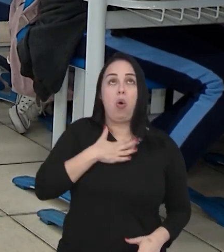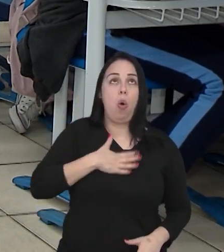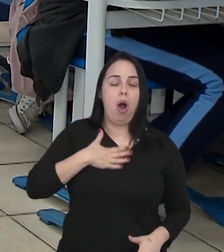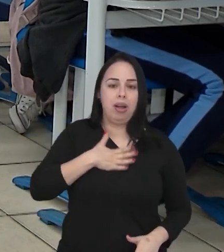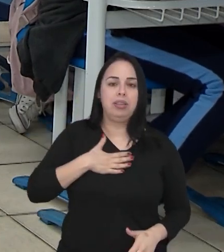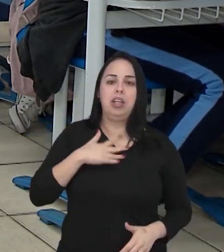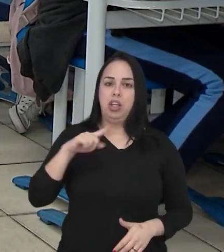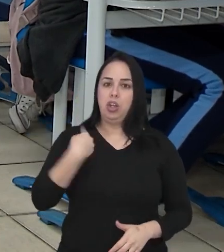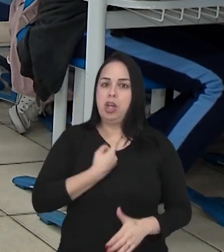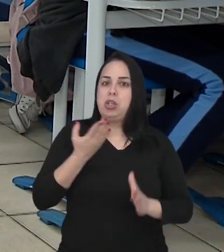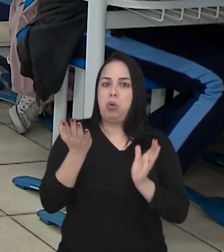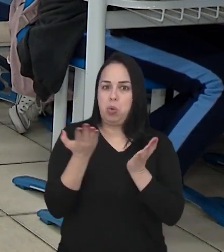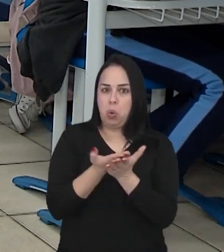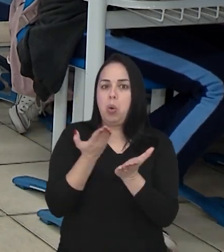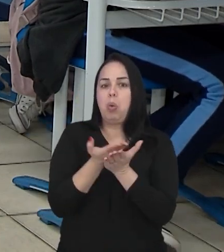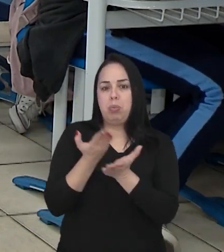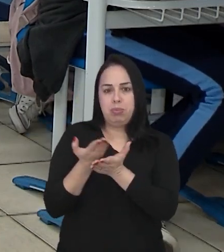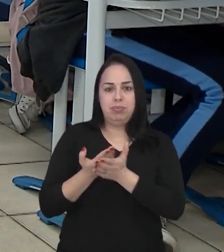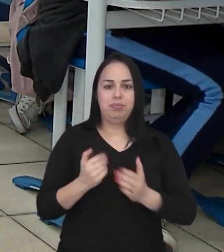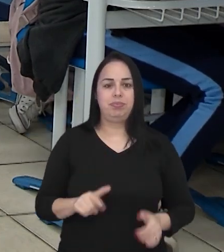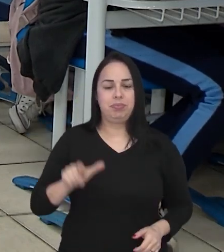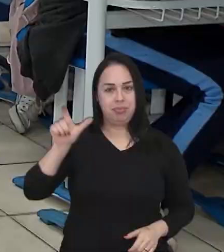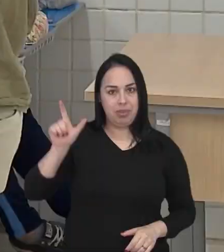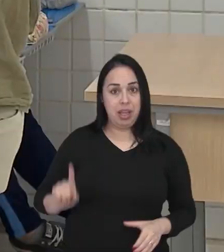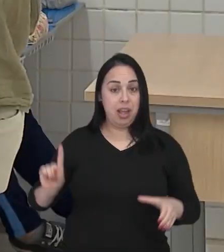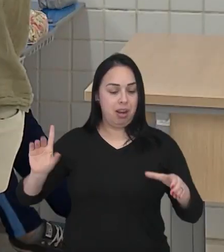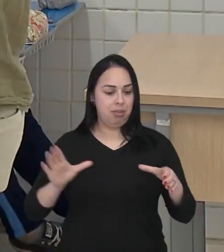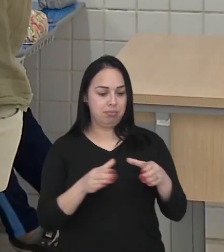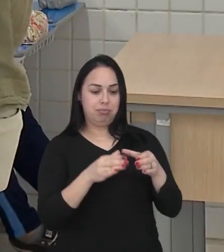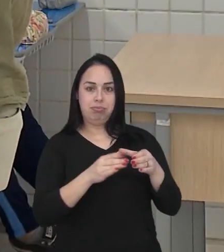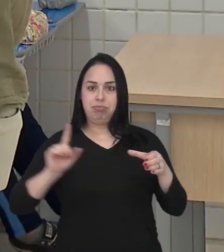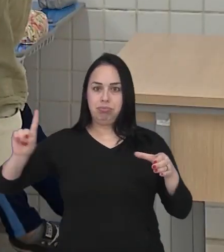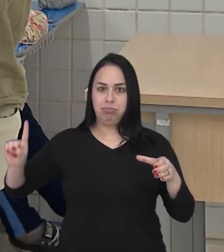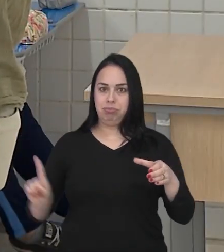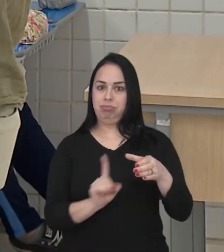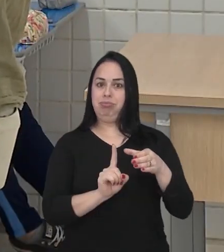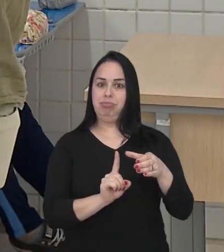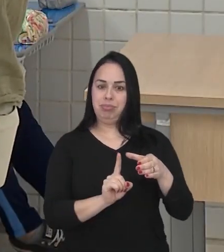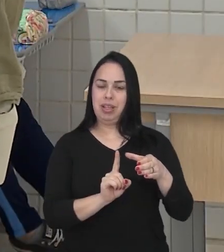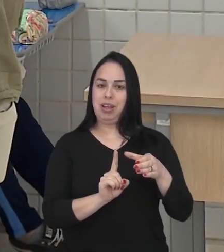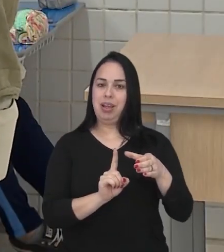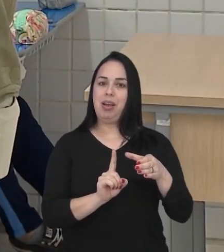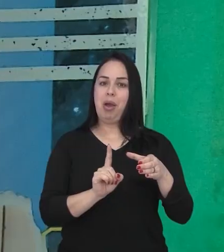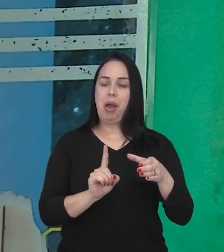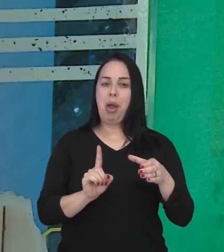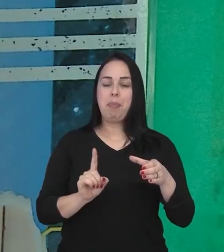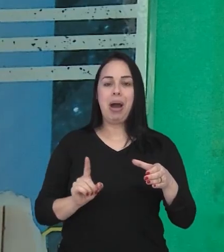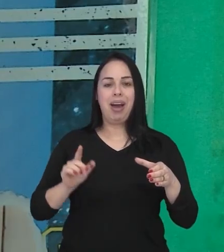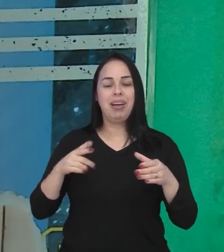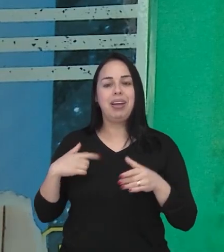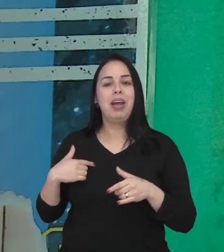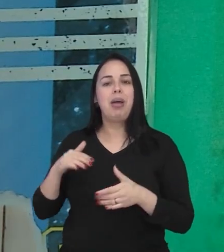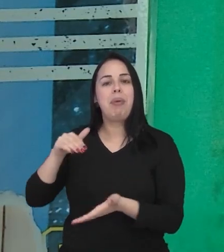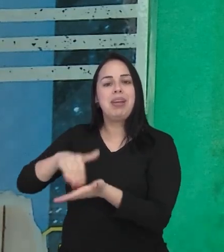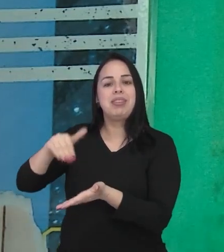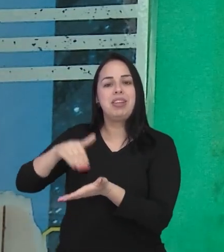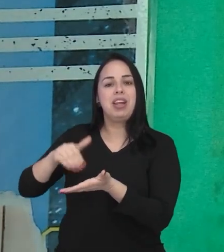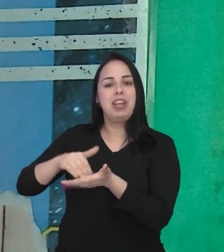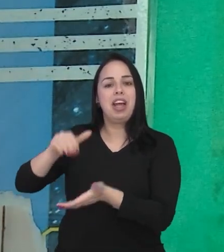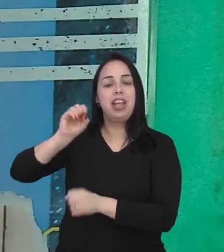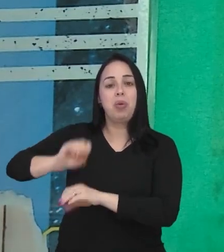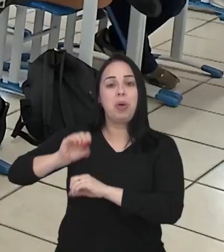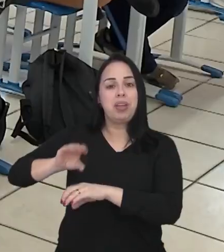muito, e a gente está estudando bastante agora também. O Gabriel faz parte da Prepara Campeões, uma iniciativa da